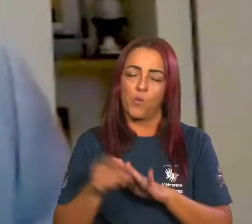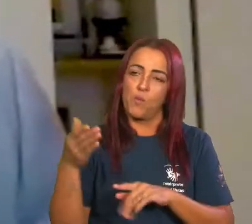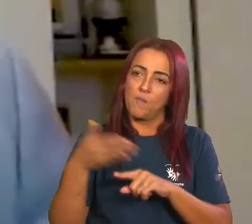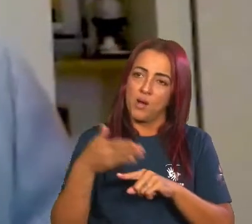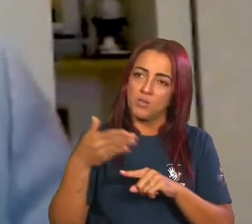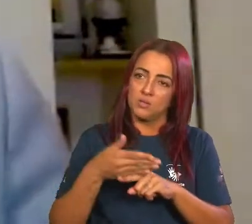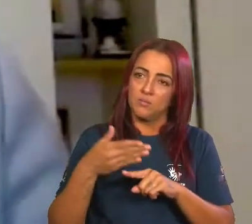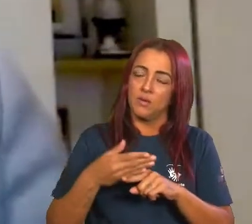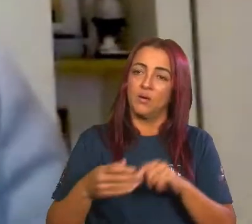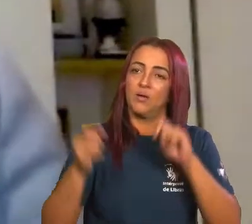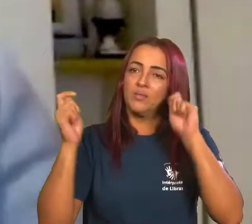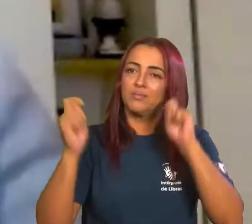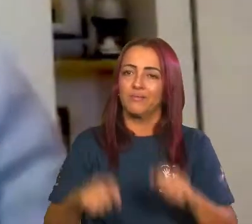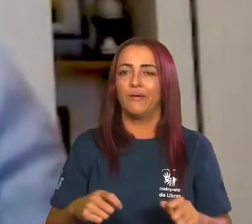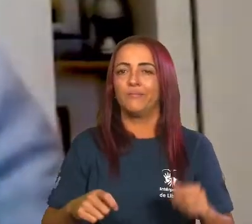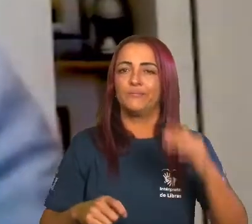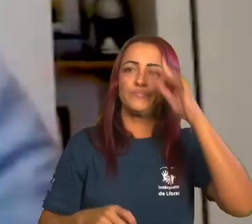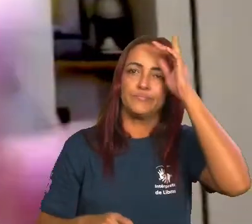do, eu diria, do